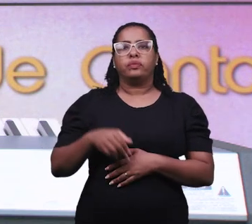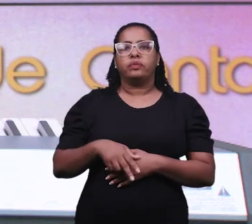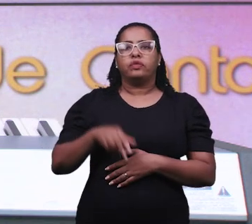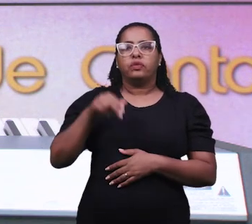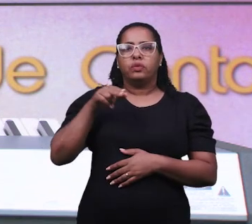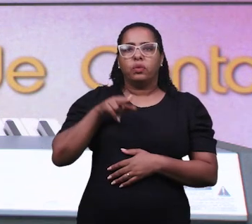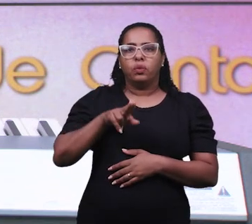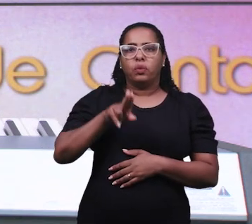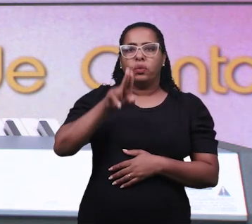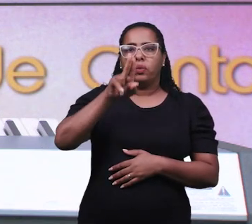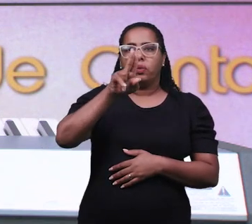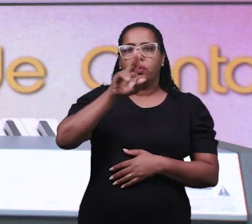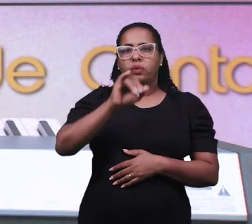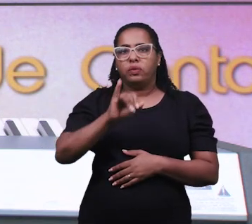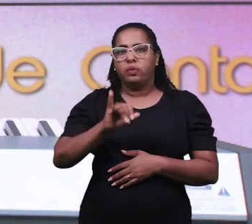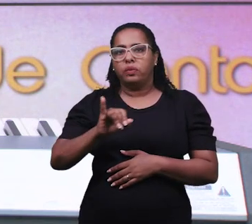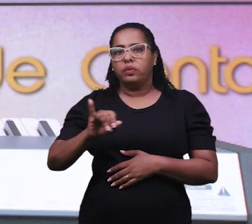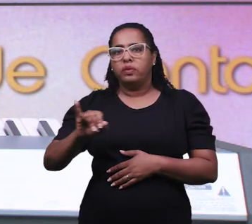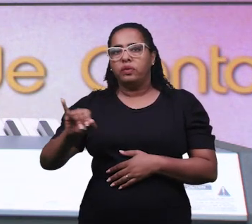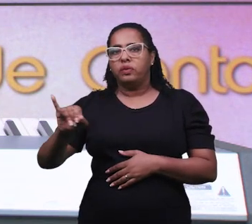Tente mudar o lábio.